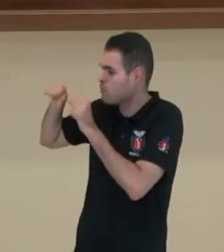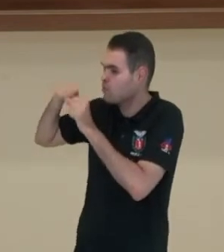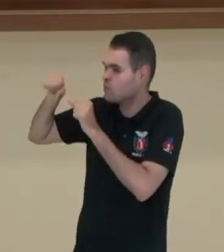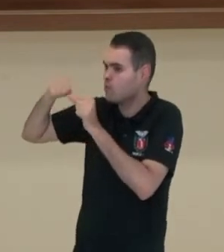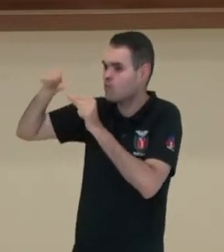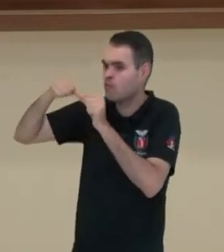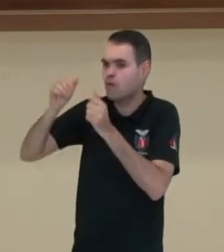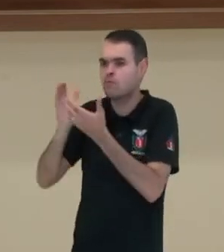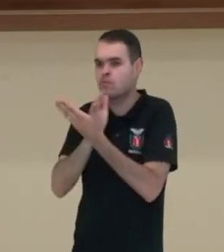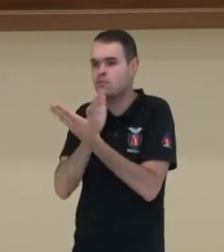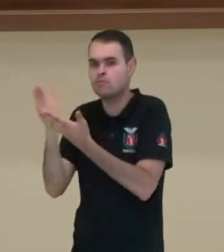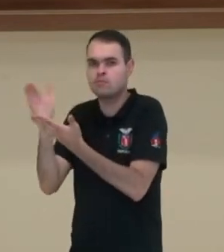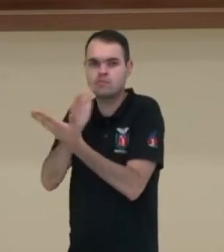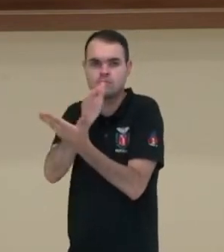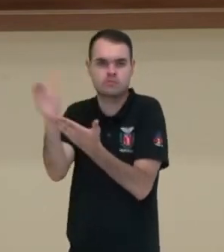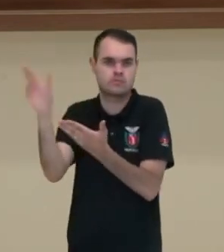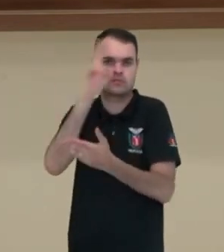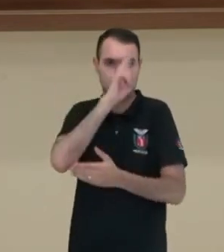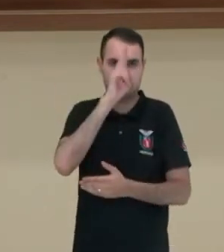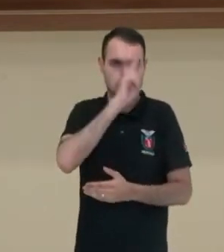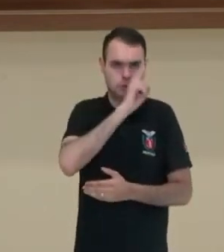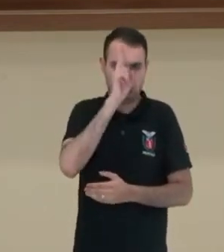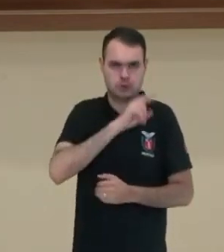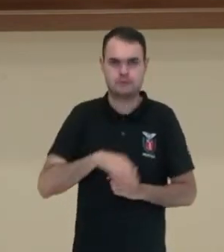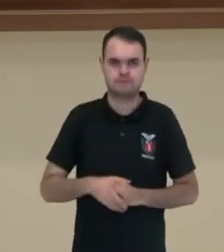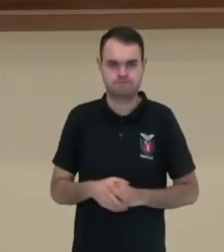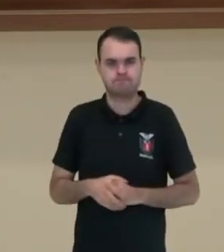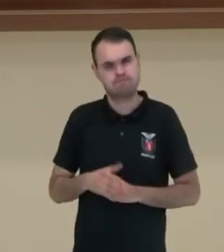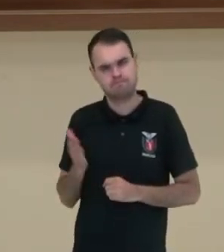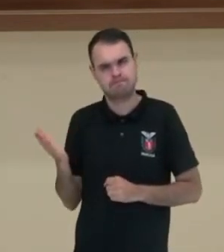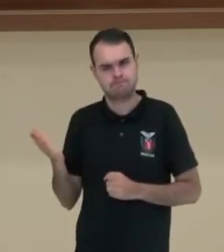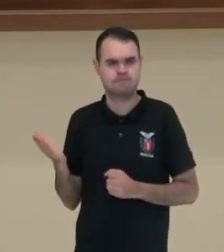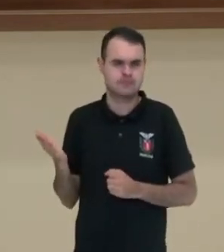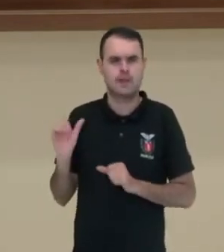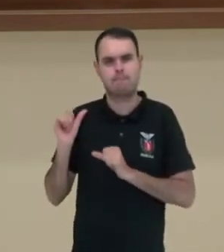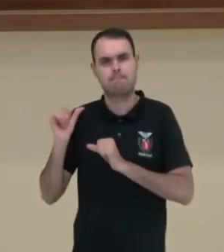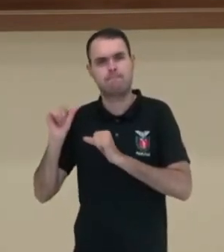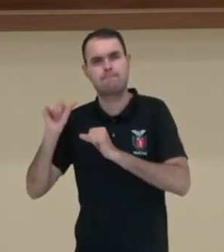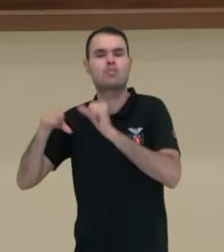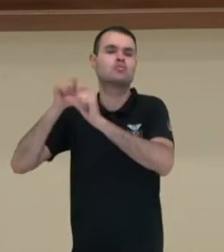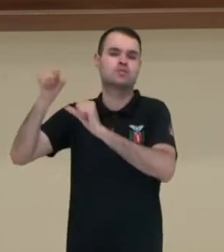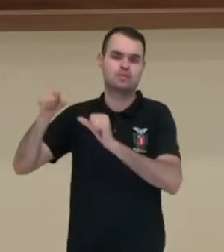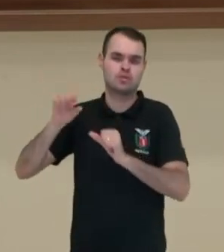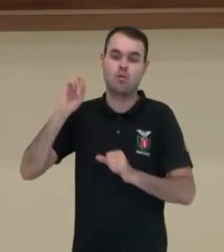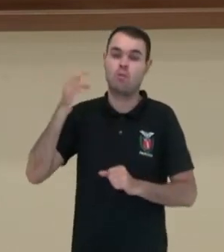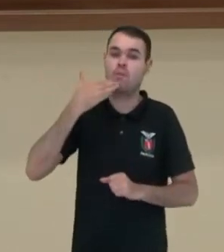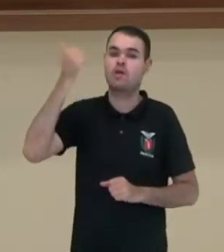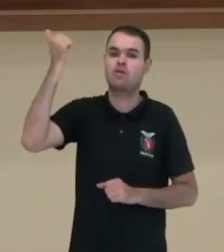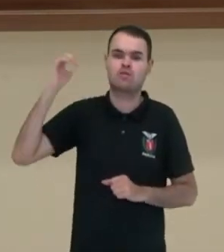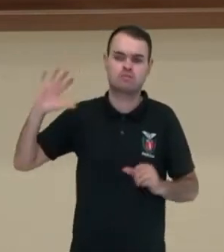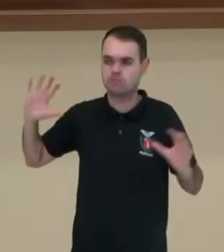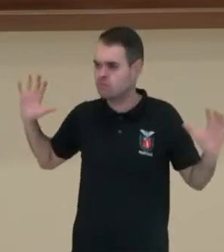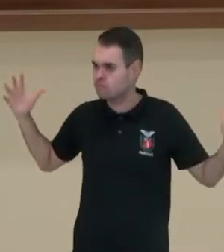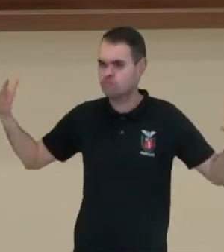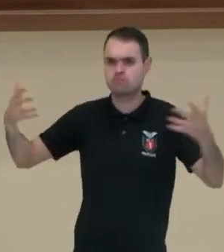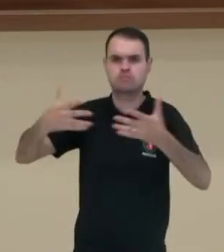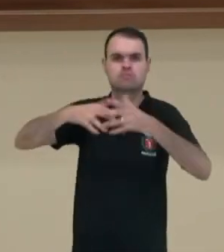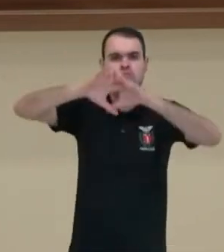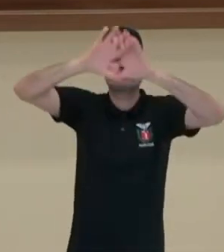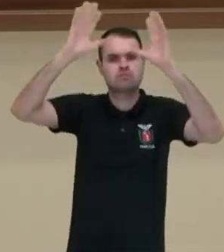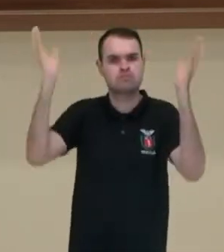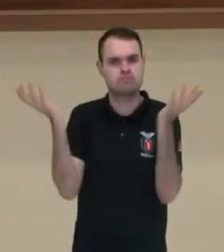essas divisões da história. Essas mudanças, ou melhor, todo esse conjunto